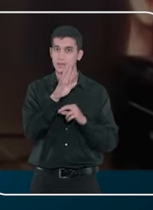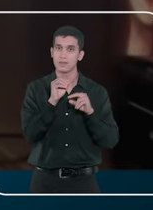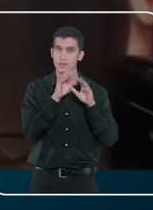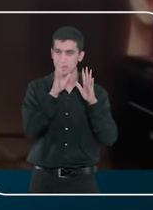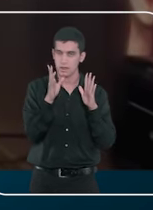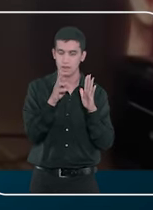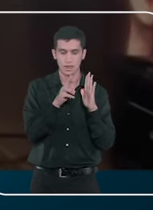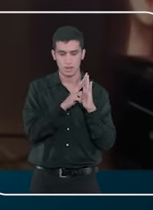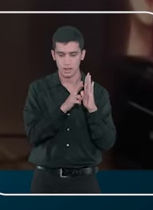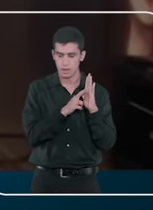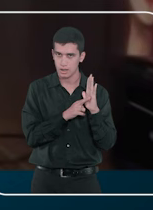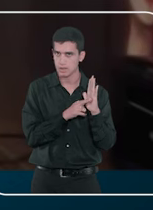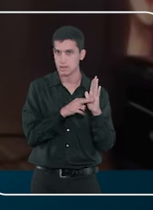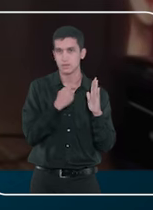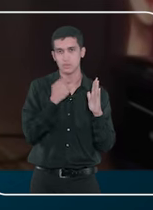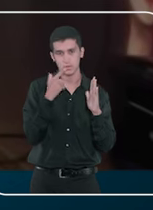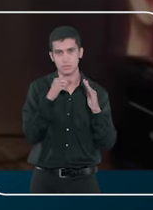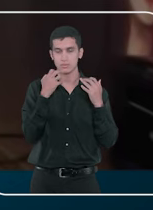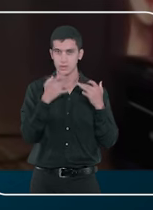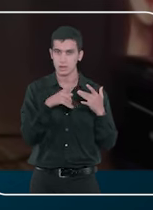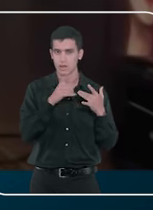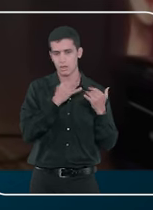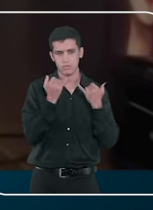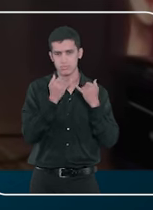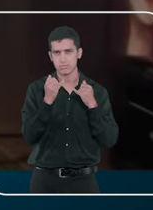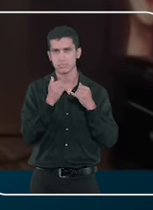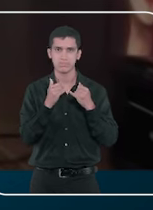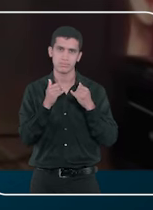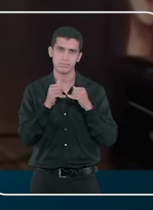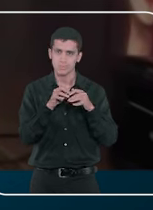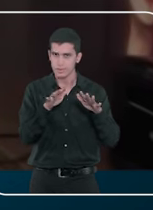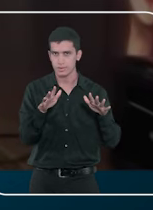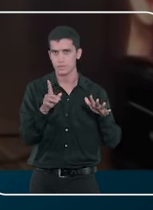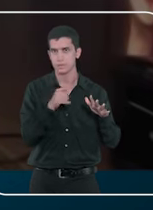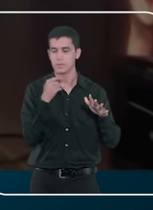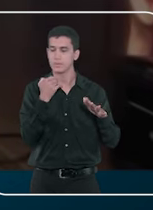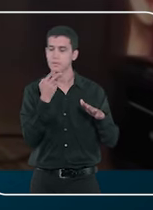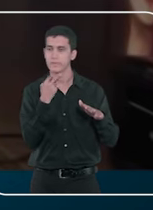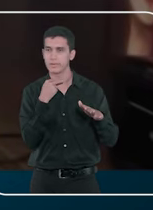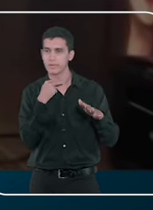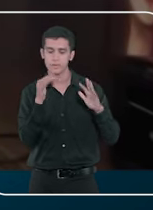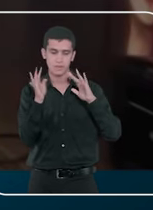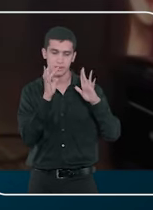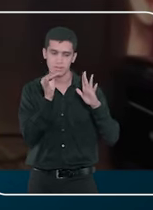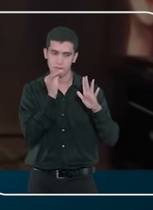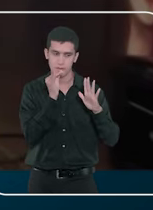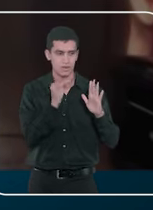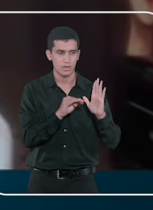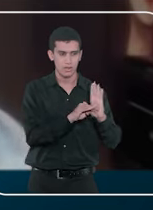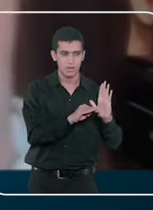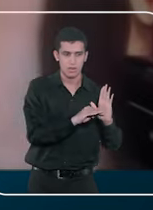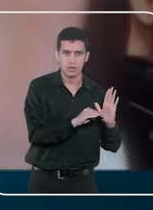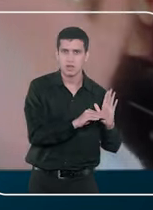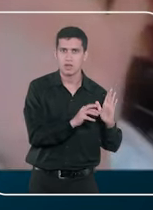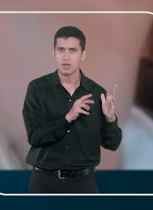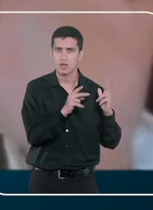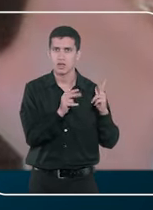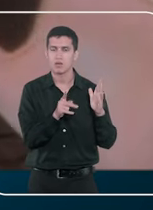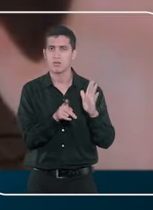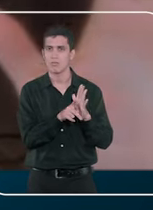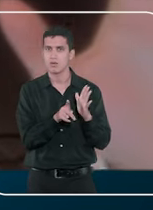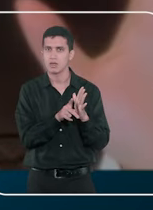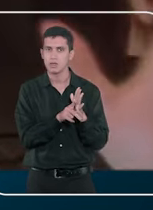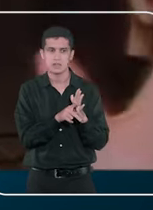regra, repito, é a publicidade. E nós não poderíamos imaginar a colaboração como uma espécie de